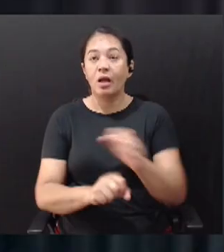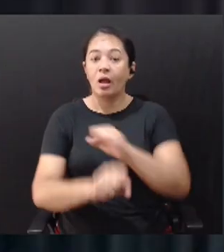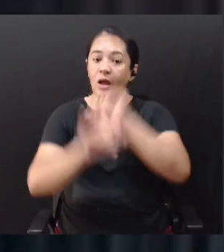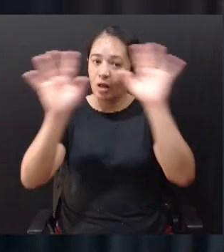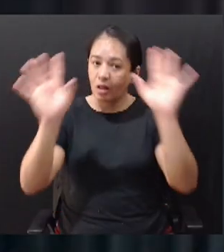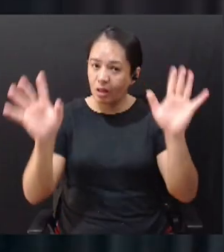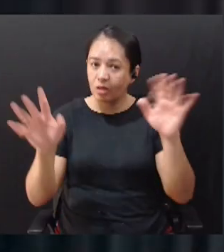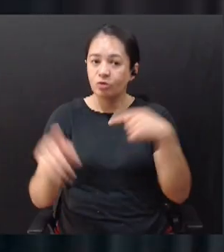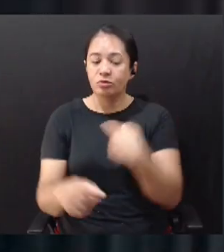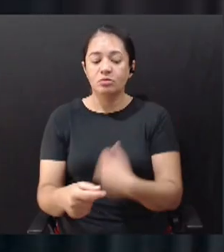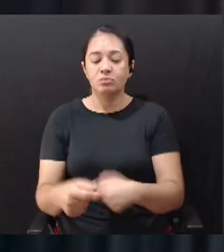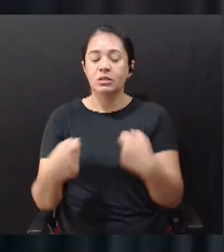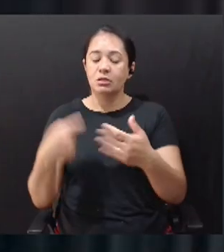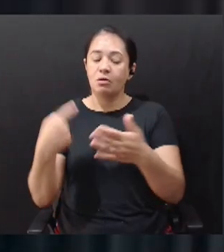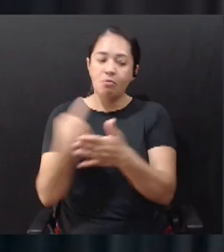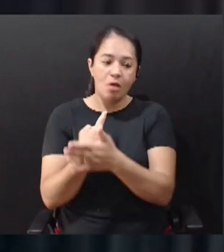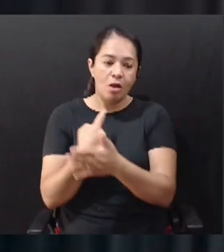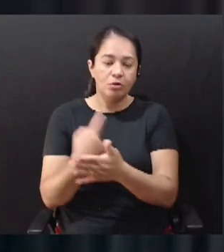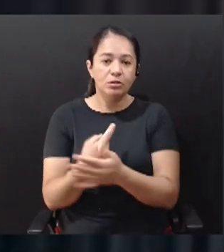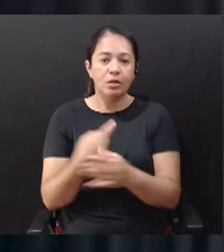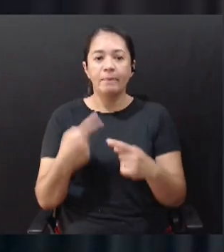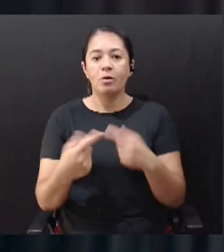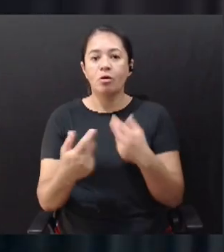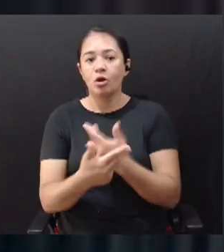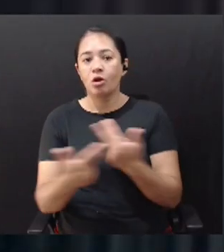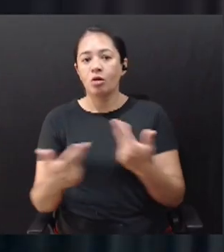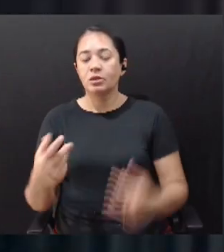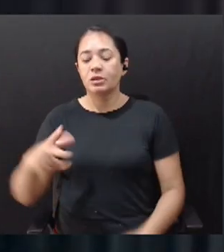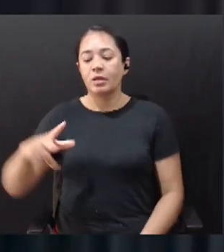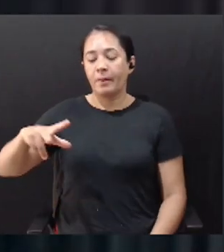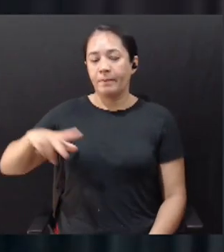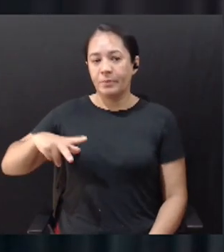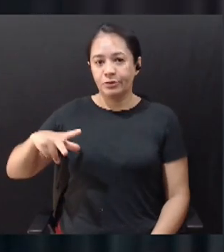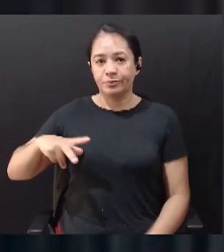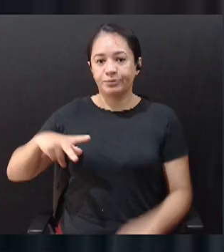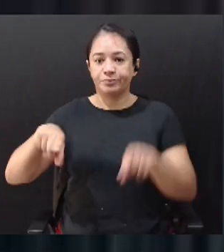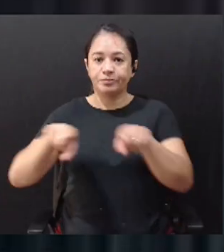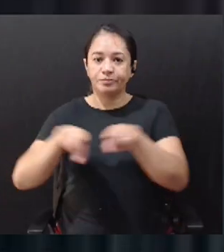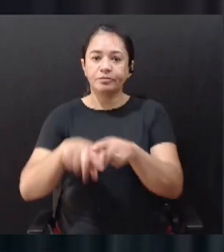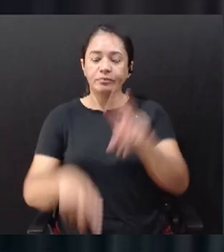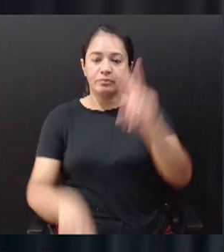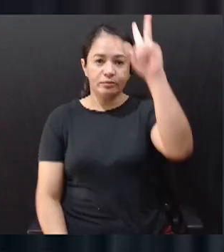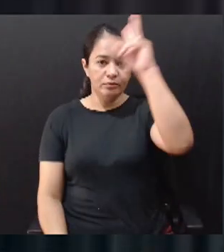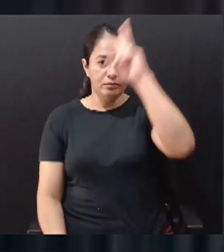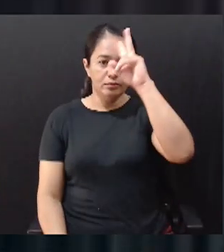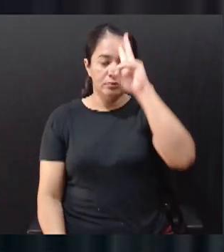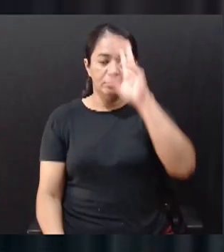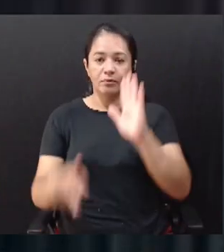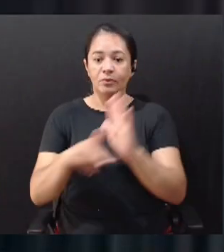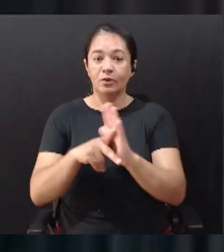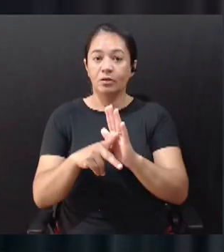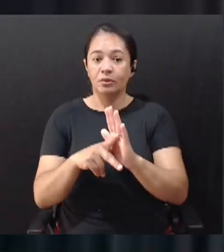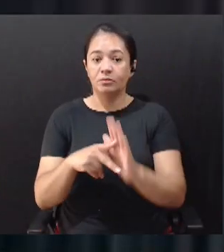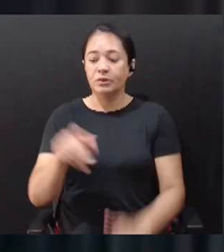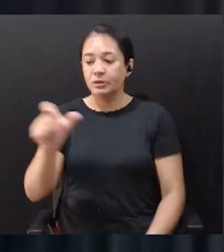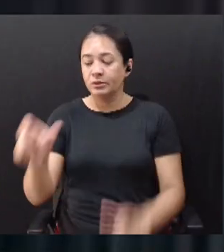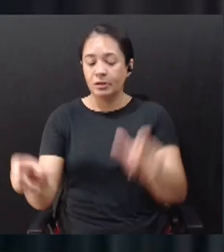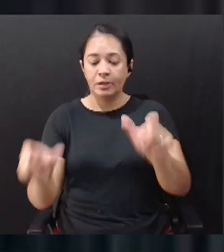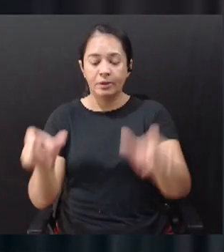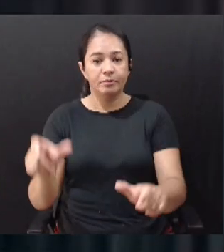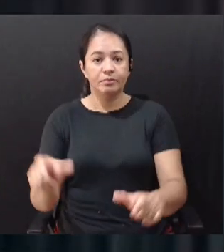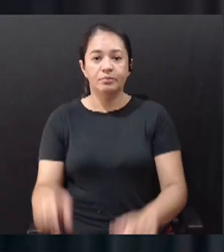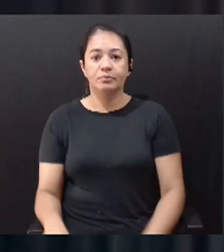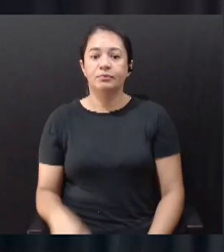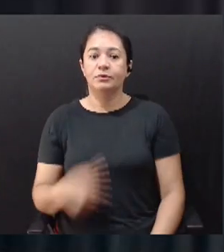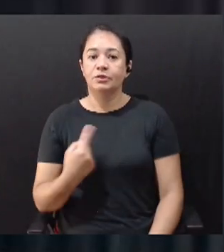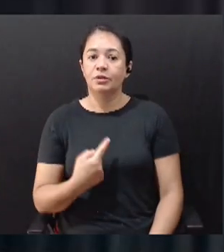questionar, acho que tem coisas que são muito individuais também, Uhum. da história de vida da pessoa, e é importante a gente fazer esses